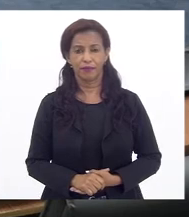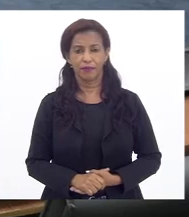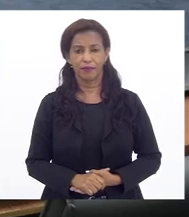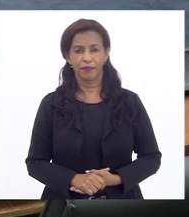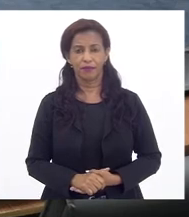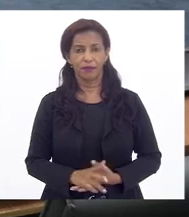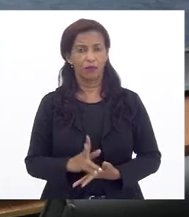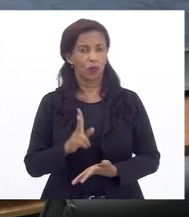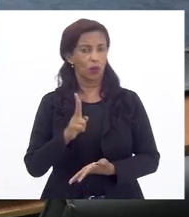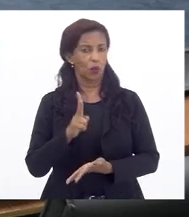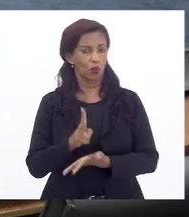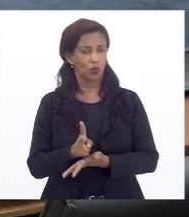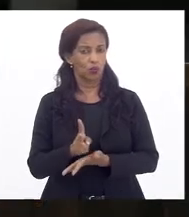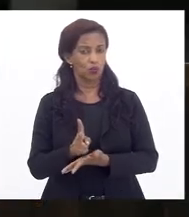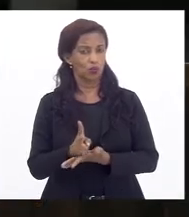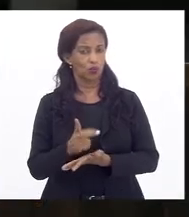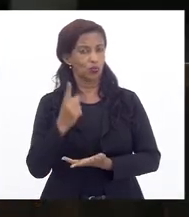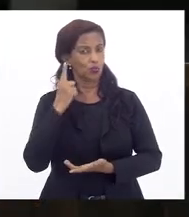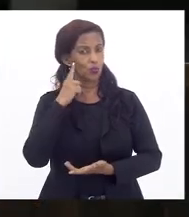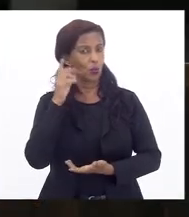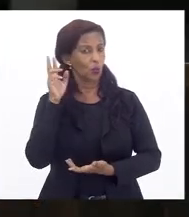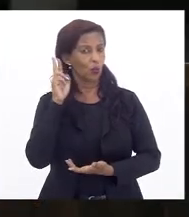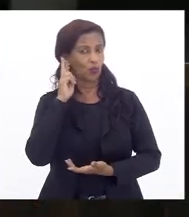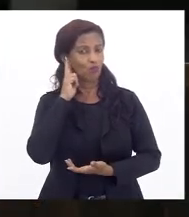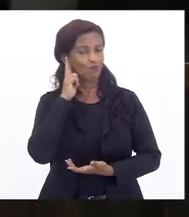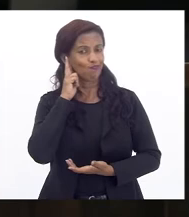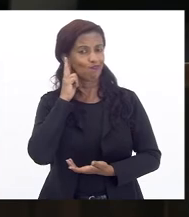Continuamos sem o áudio da deputada.